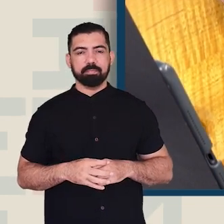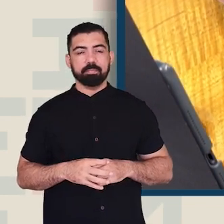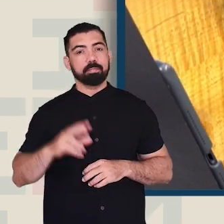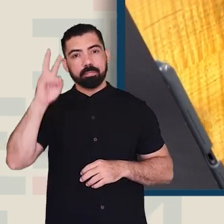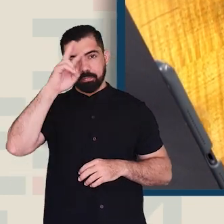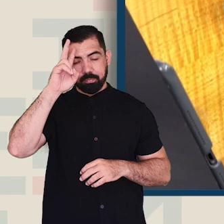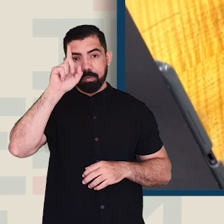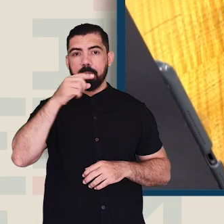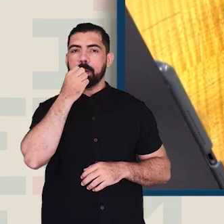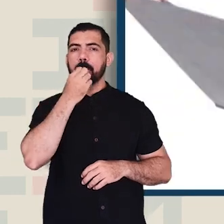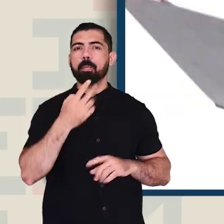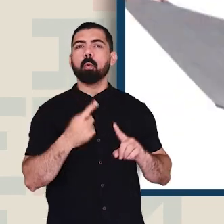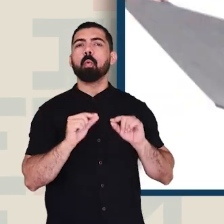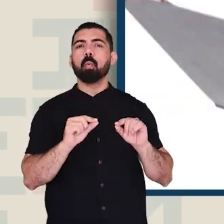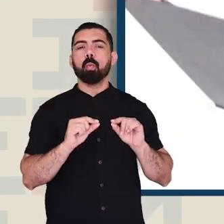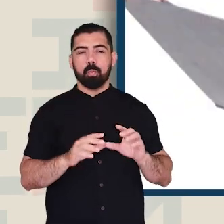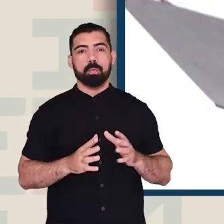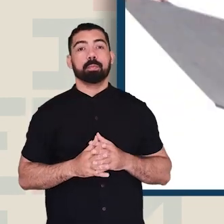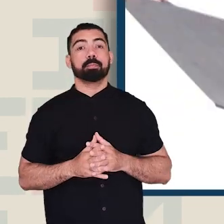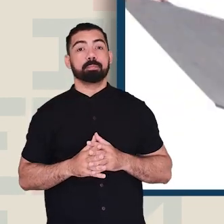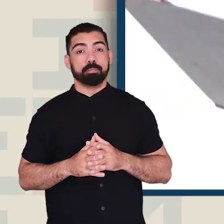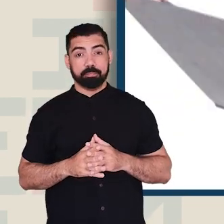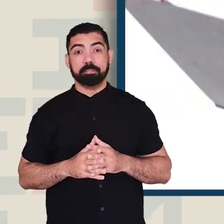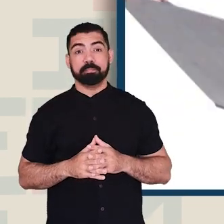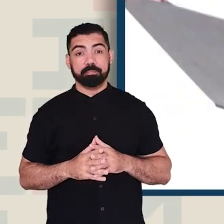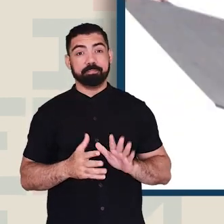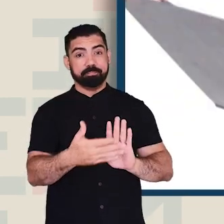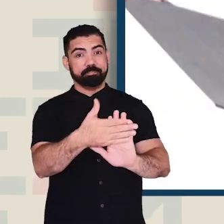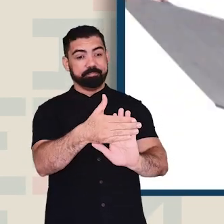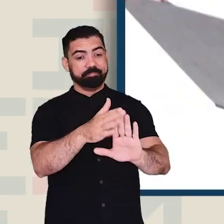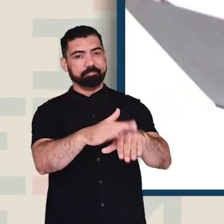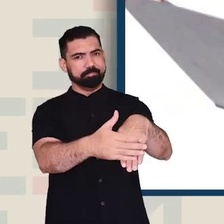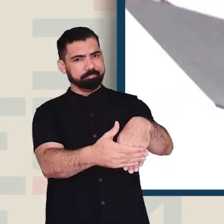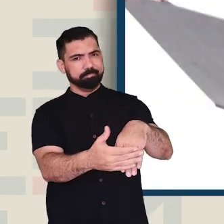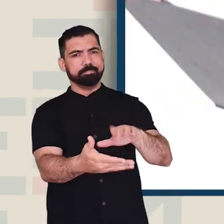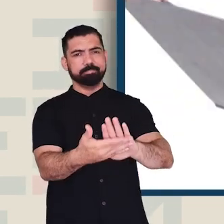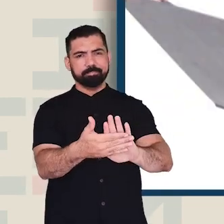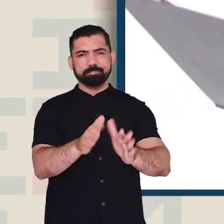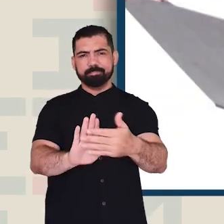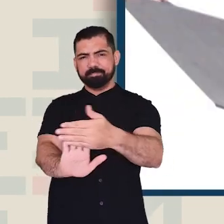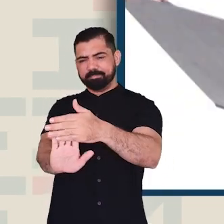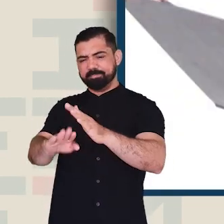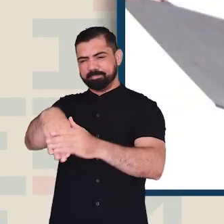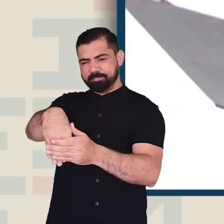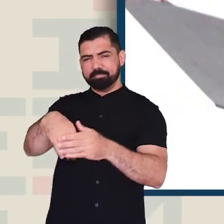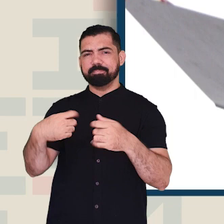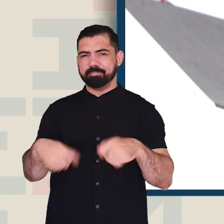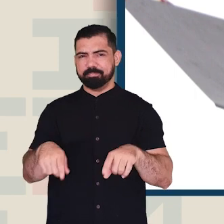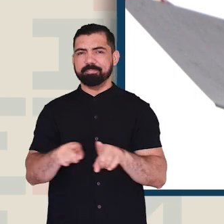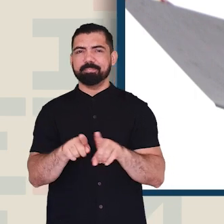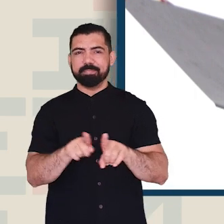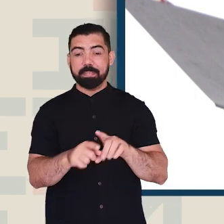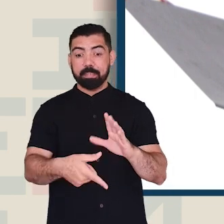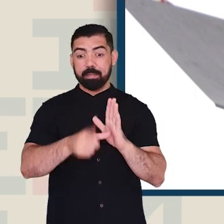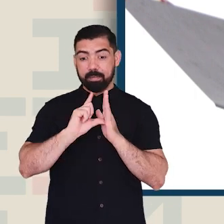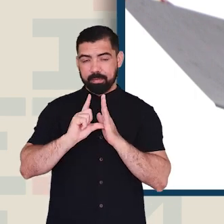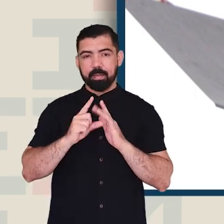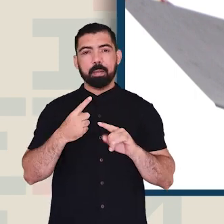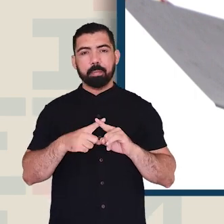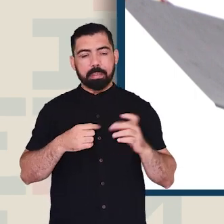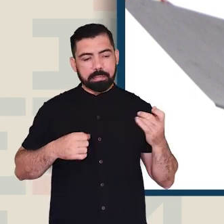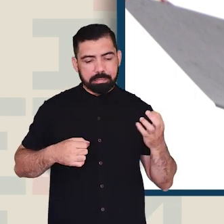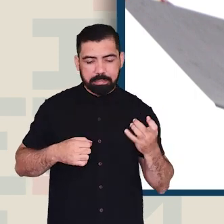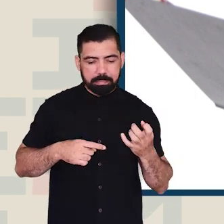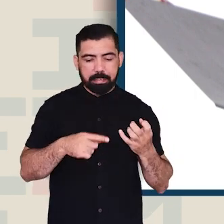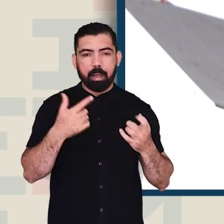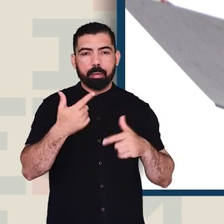Lembrando que é sempre bom dar uma alongada quando fazer o exercício, né? Antes de tocar, então, sempre dar uma alongada para não ter uma